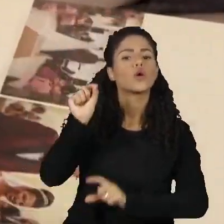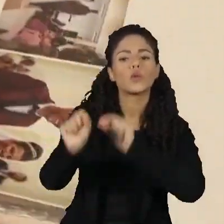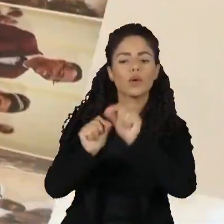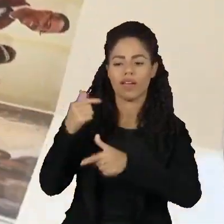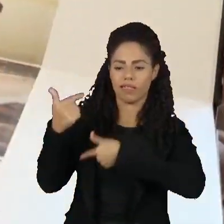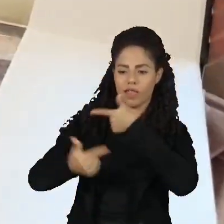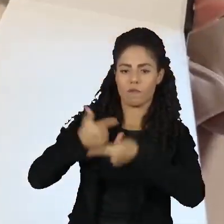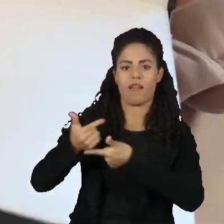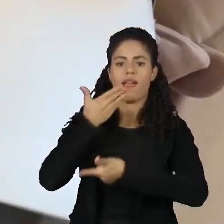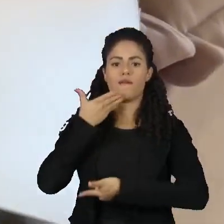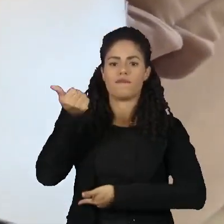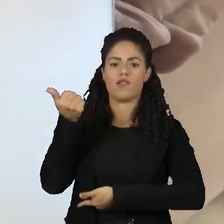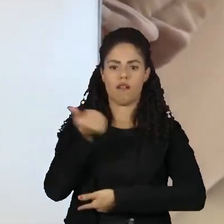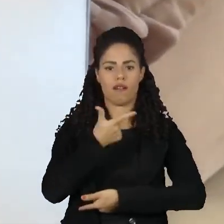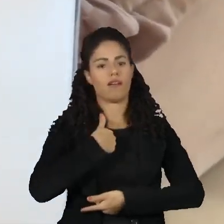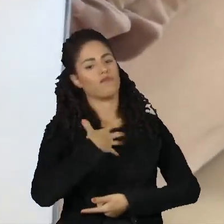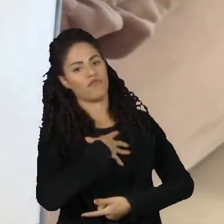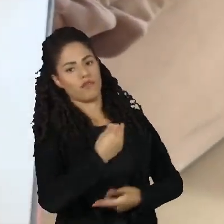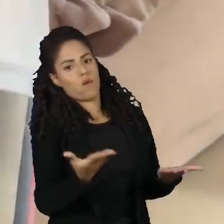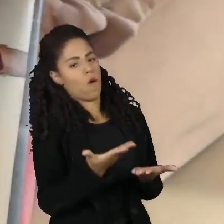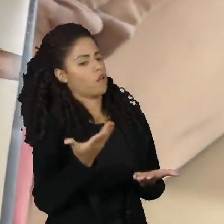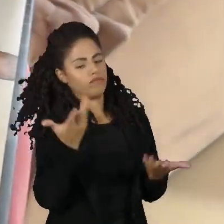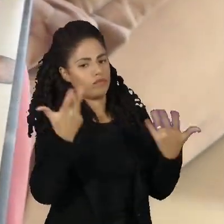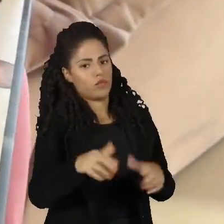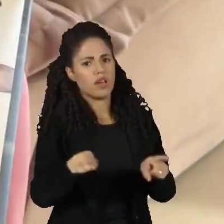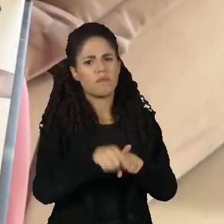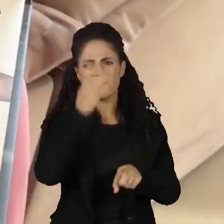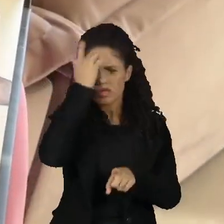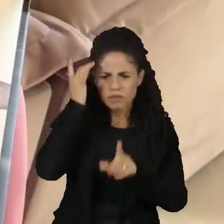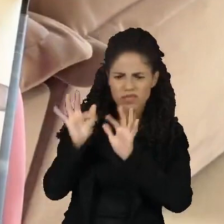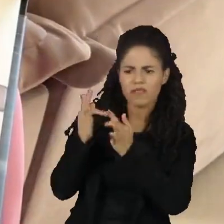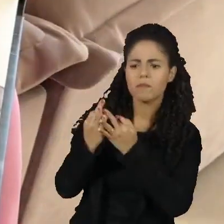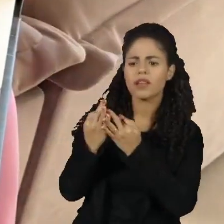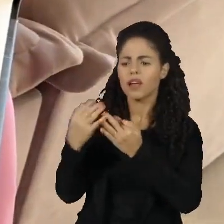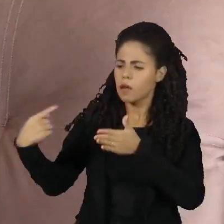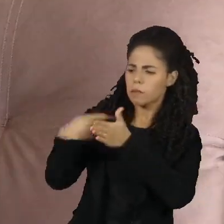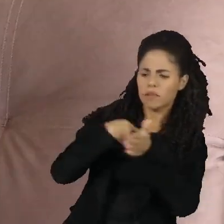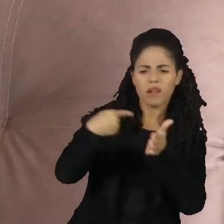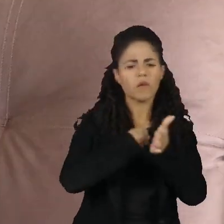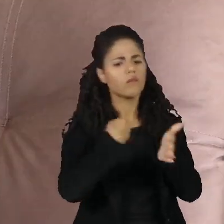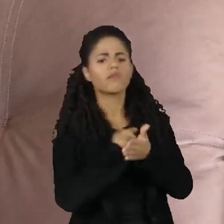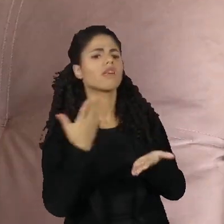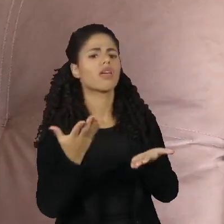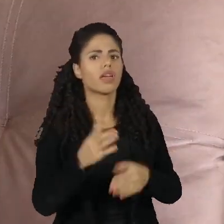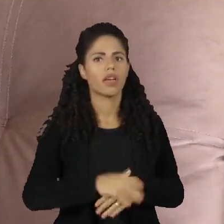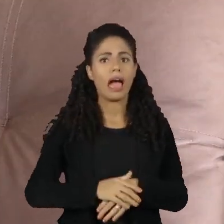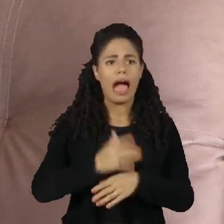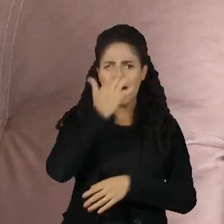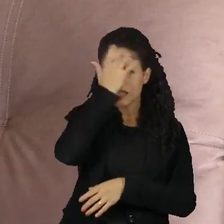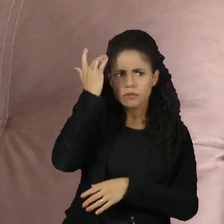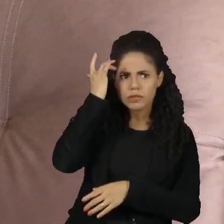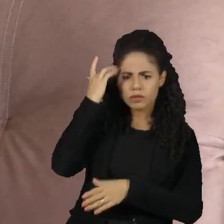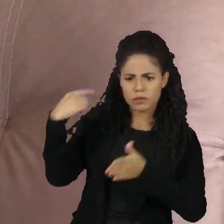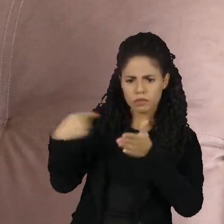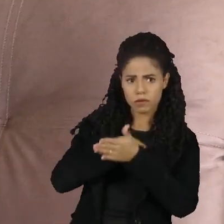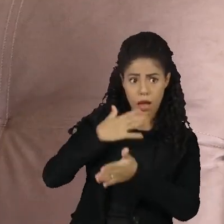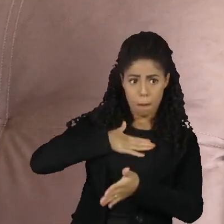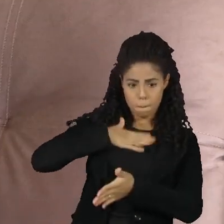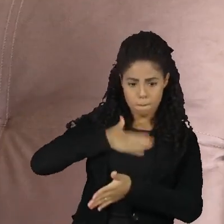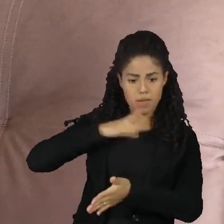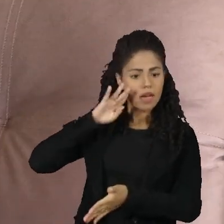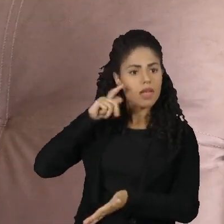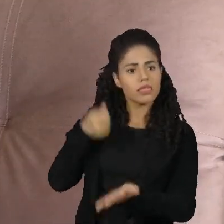a família. Mas são questionados por pessoas com quem convivem. Na cabeça das pessoas, elas acham que a minha